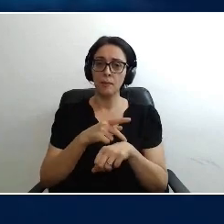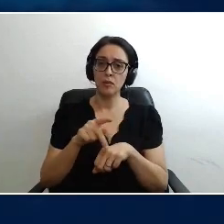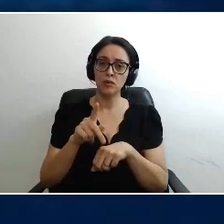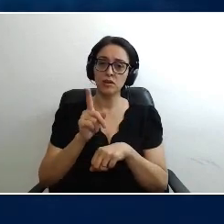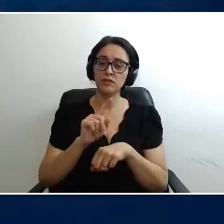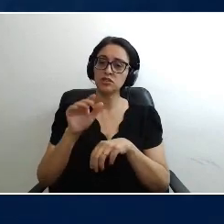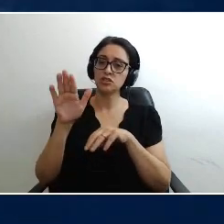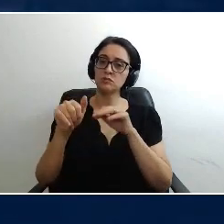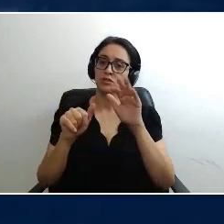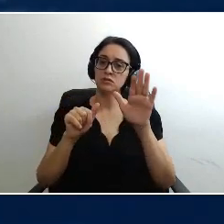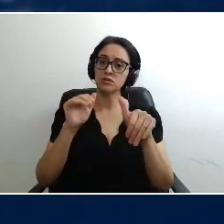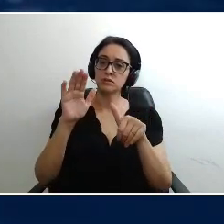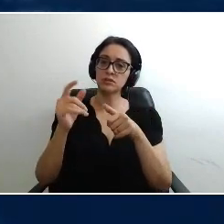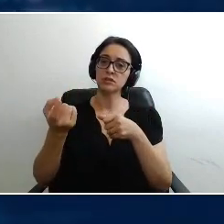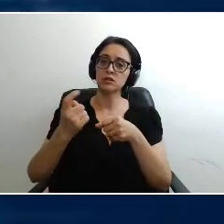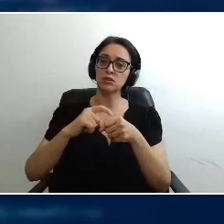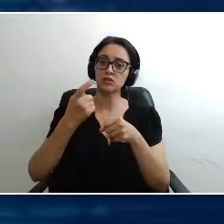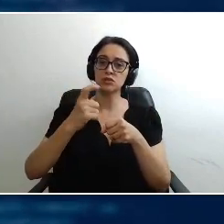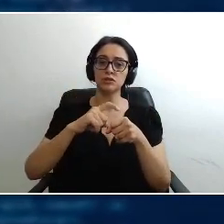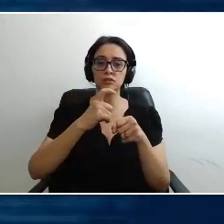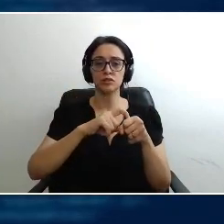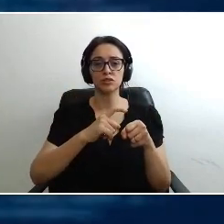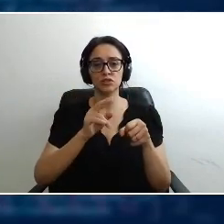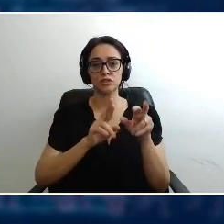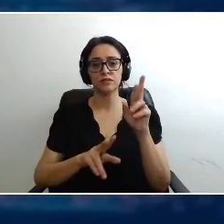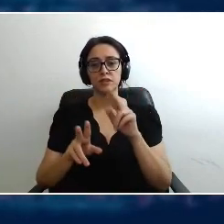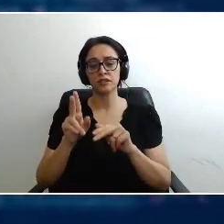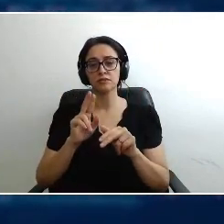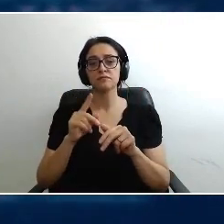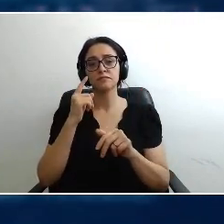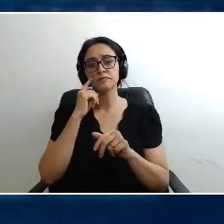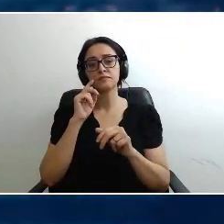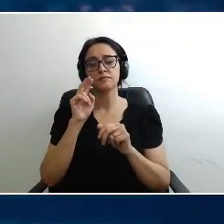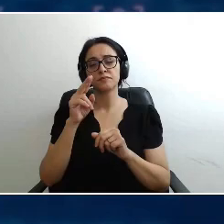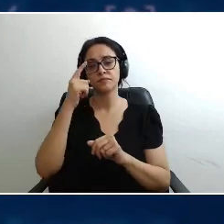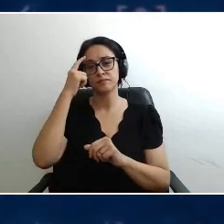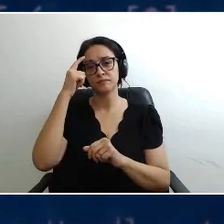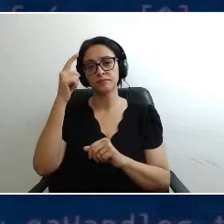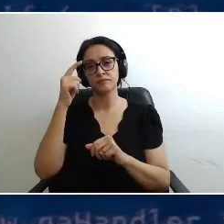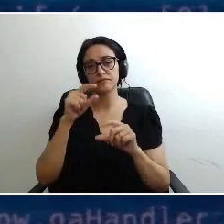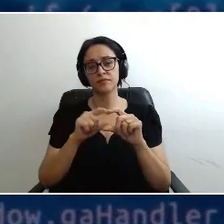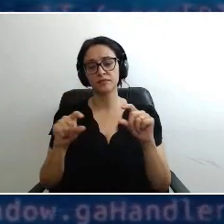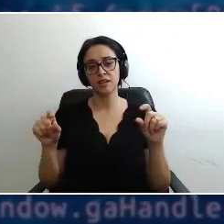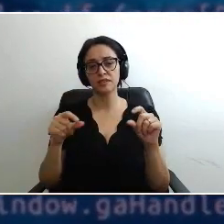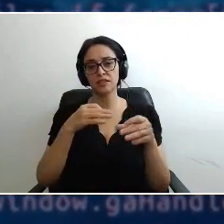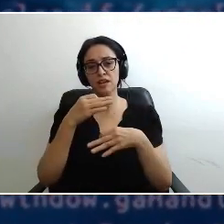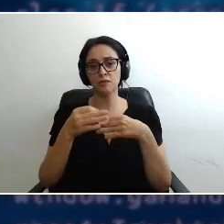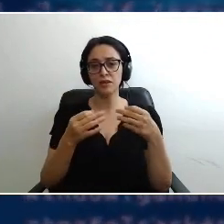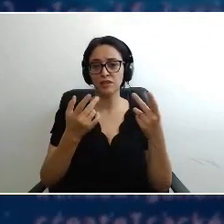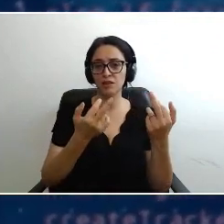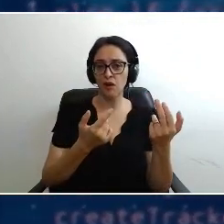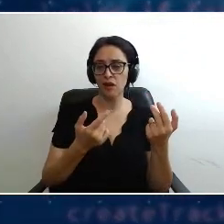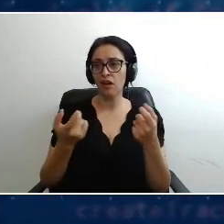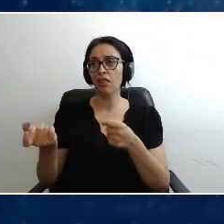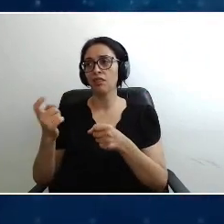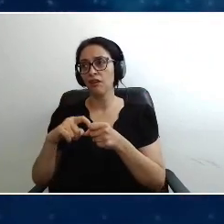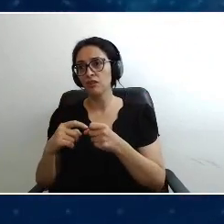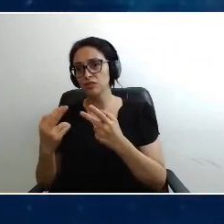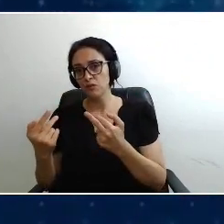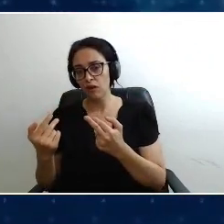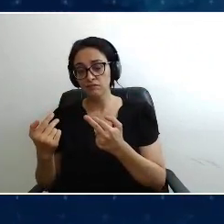chamando, ela vai trazendo retornos diferentes, né? E aí a gente vem com aquela ideia daquela frase lá, então argumentos iguais tem que ter sempre retornos